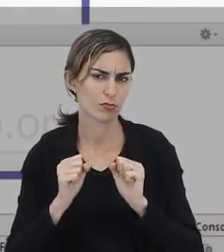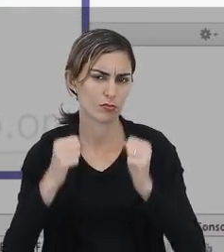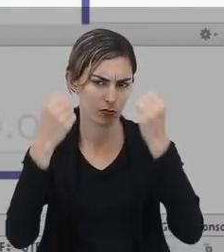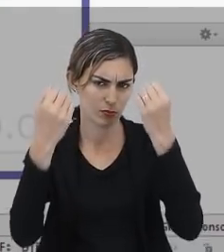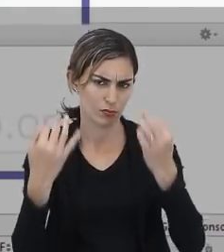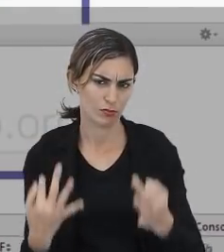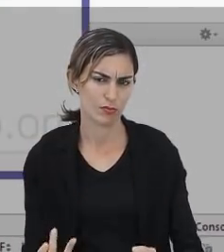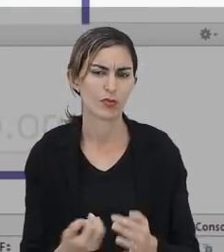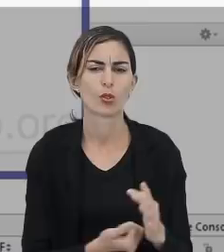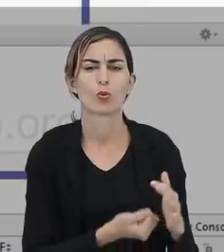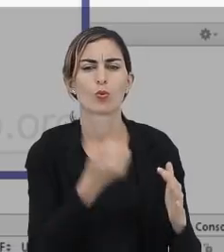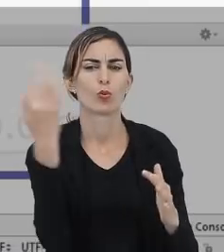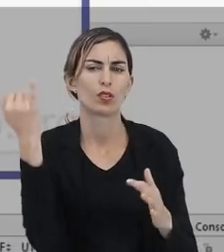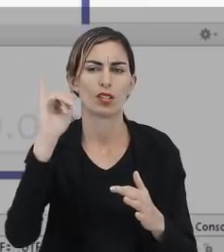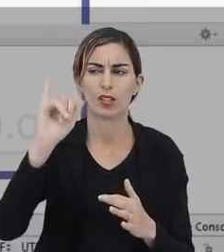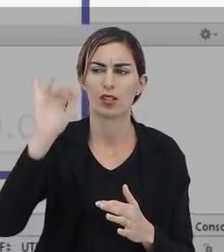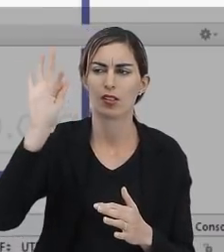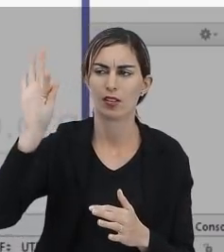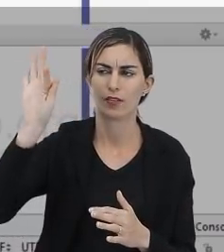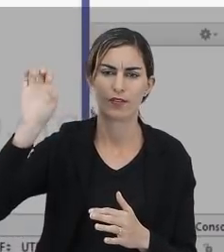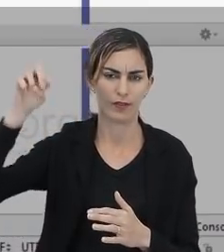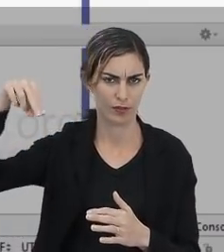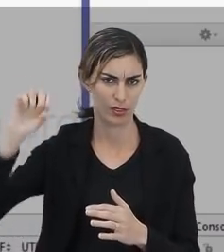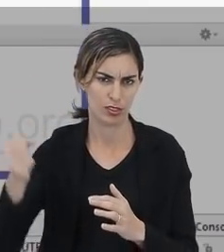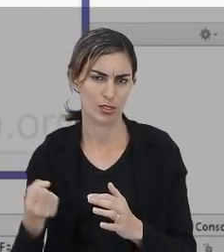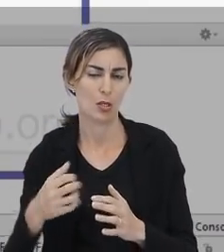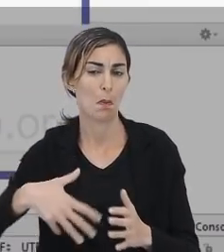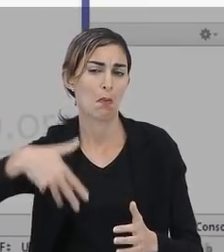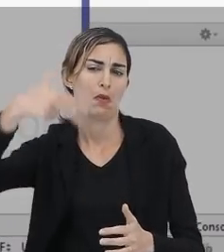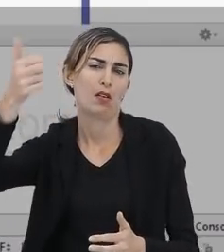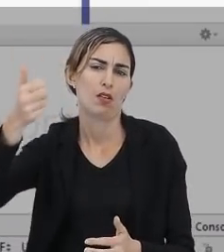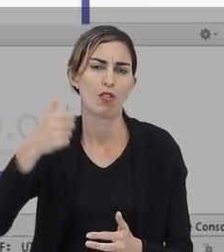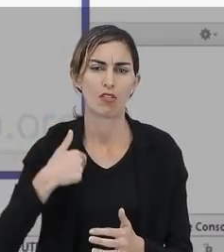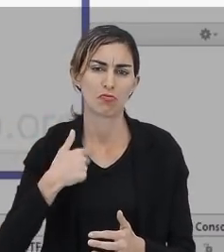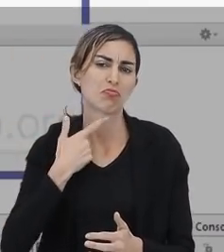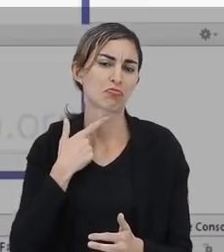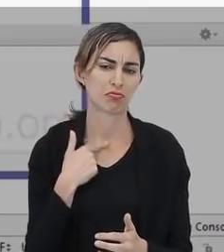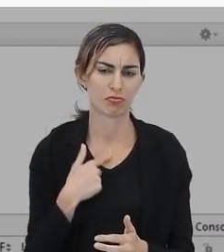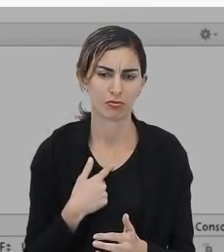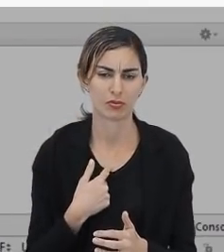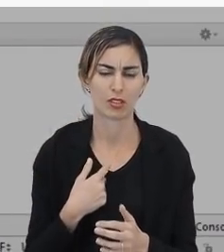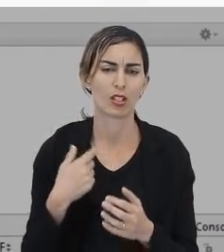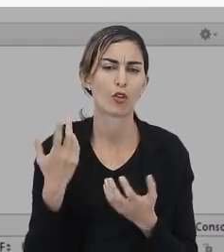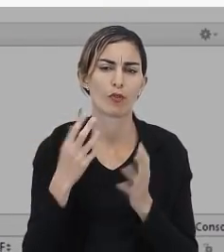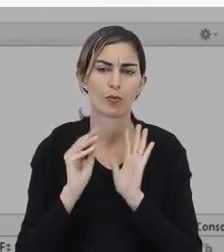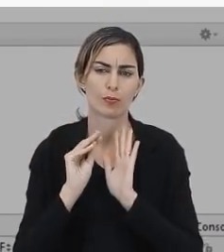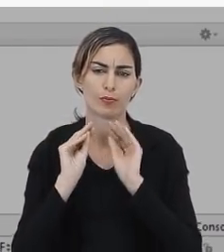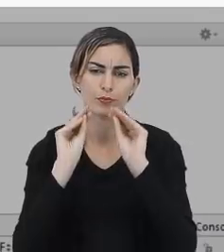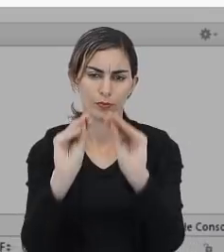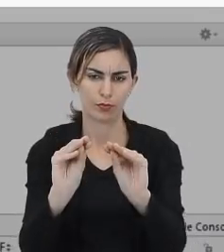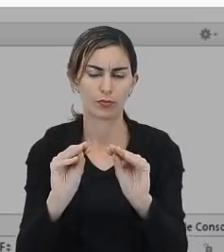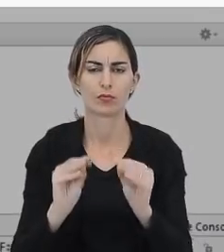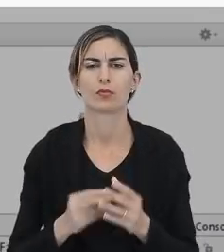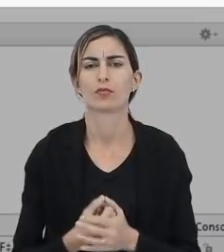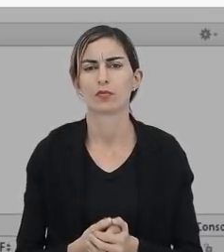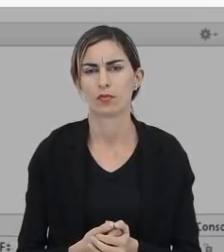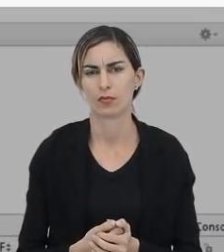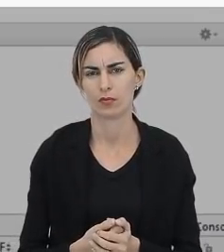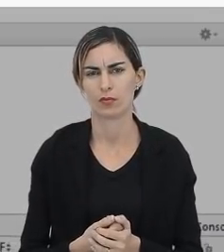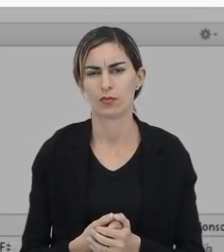Podemos definir a quantidade de ifs da maneira que melhor nos convier. Então, eu vou declarar aqui